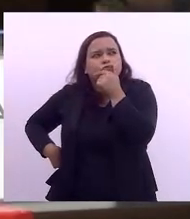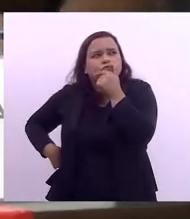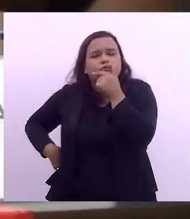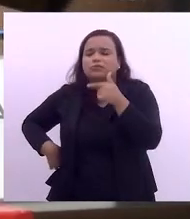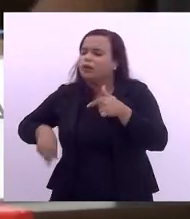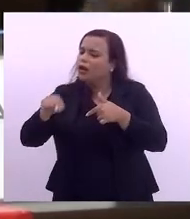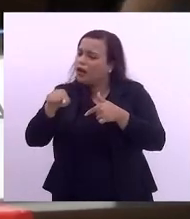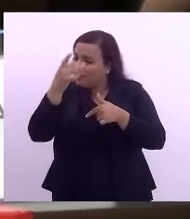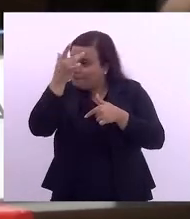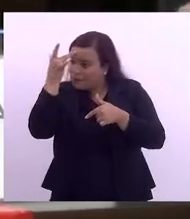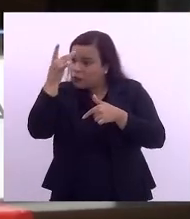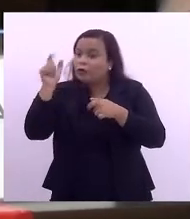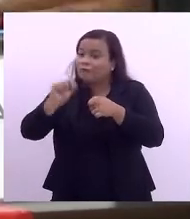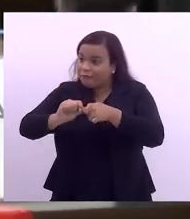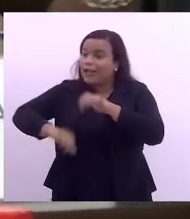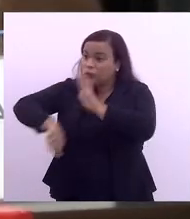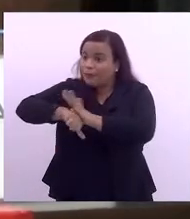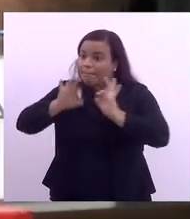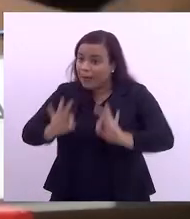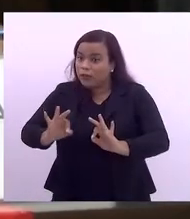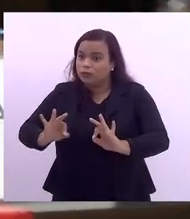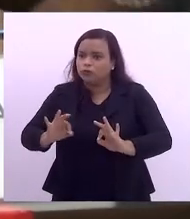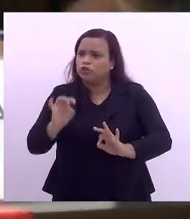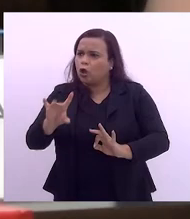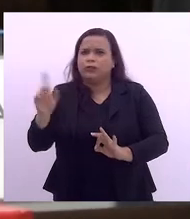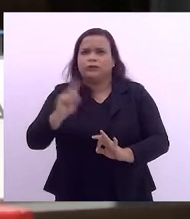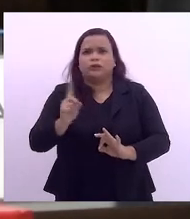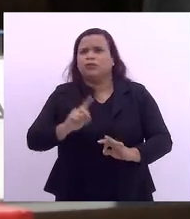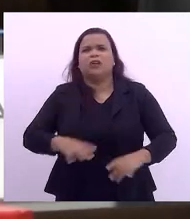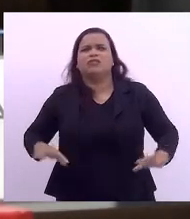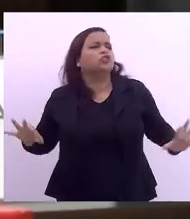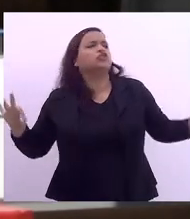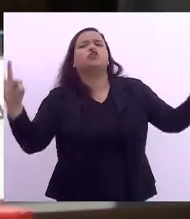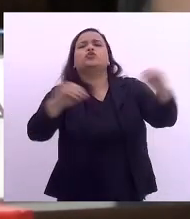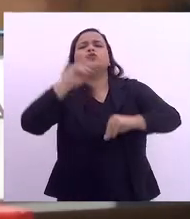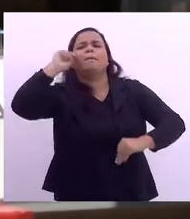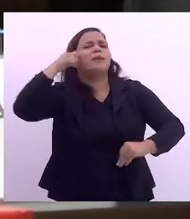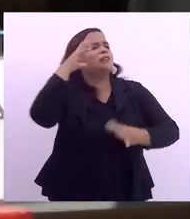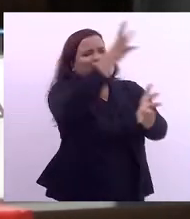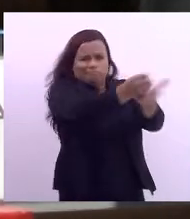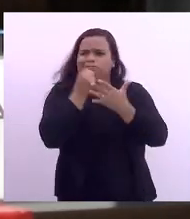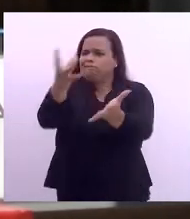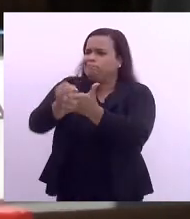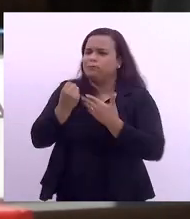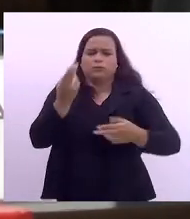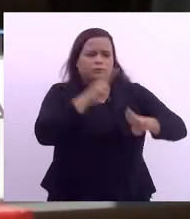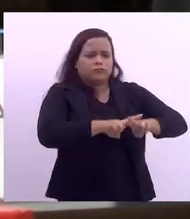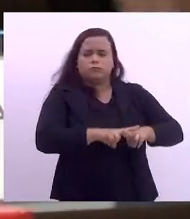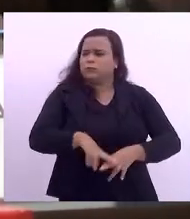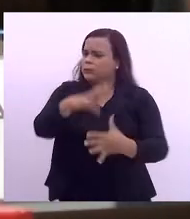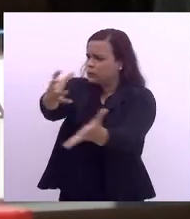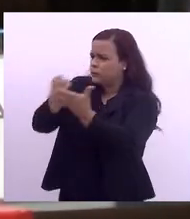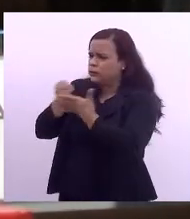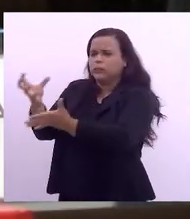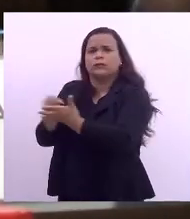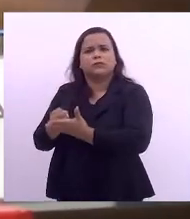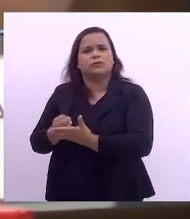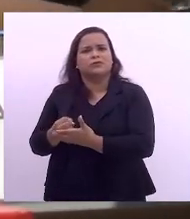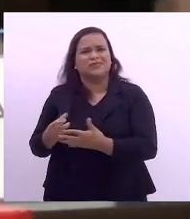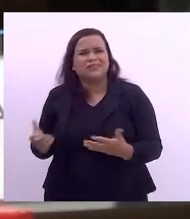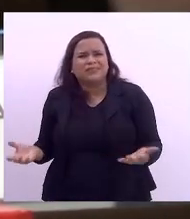comete algum ato infracional, algum crime. Não, vamos encarcerar todos os pretos, porque eles estão